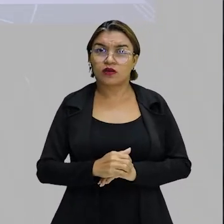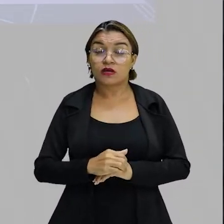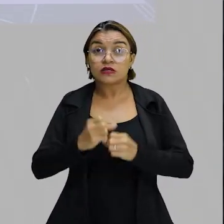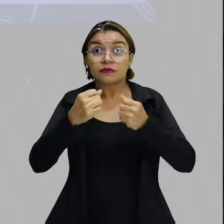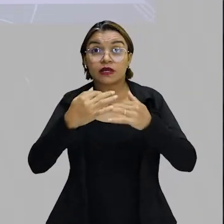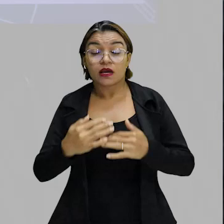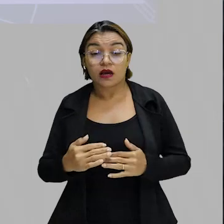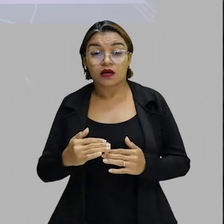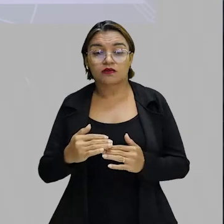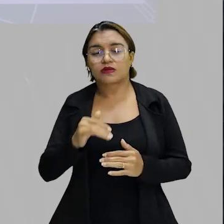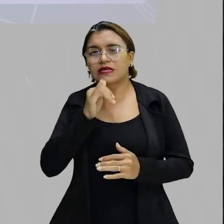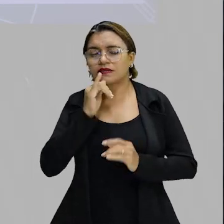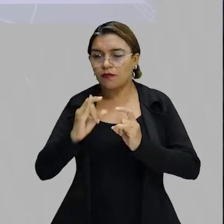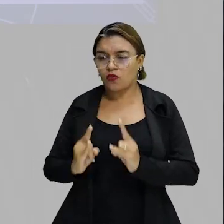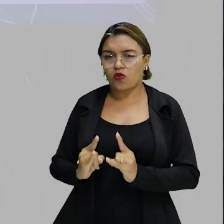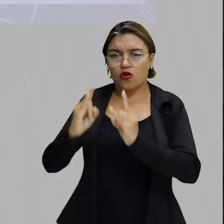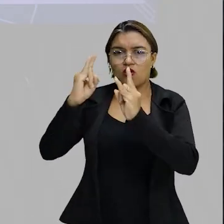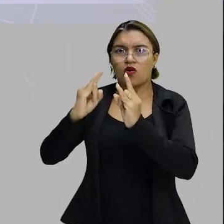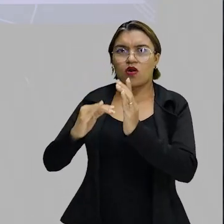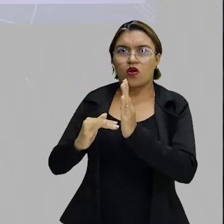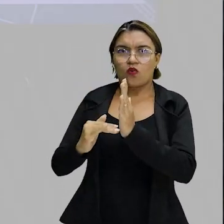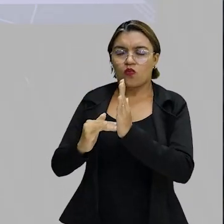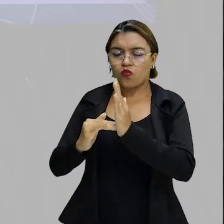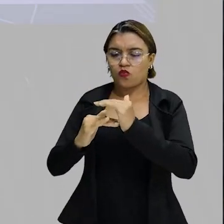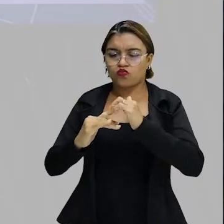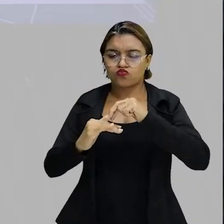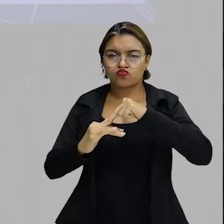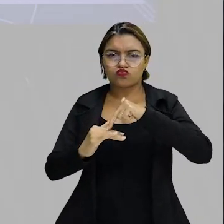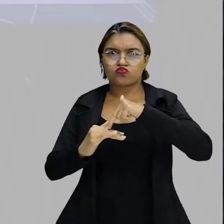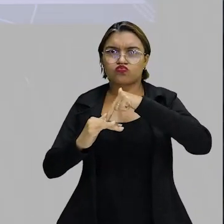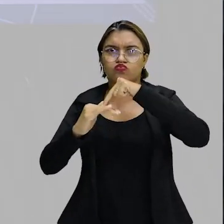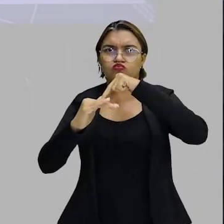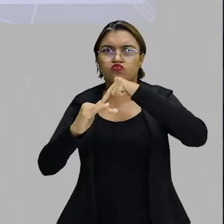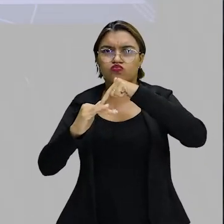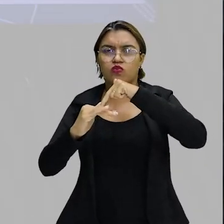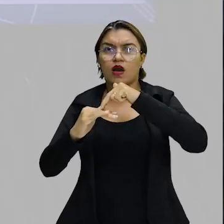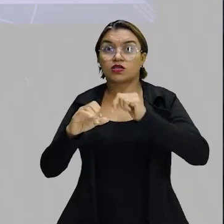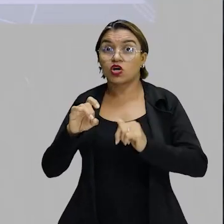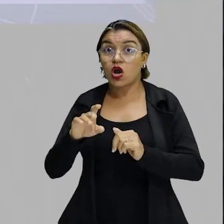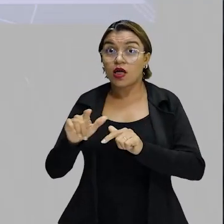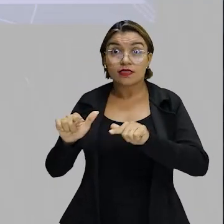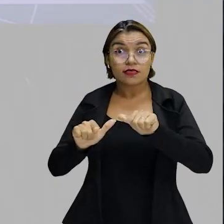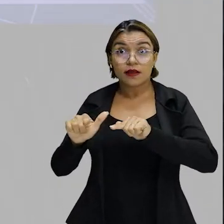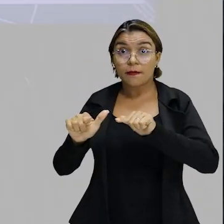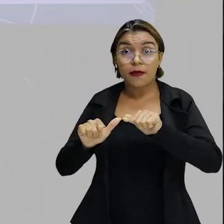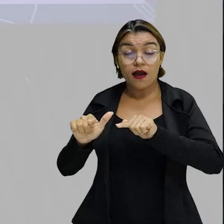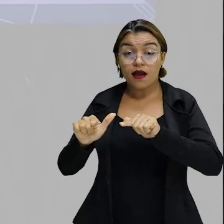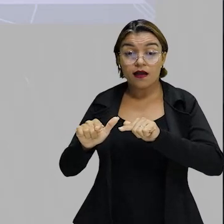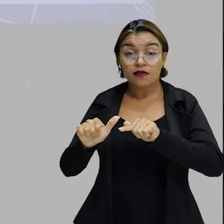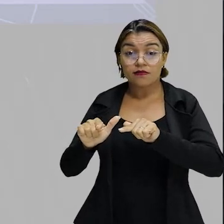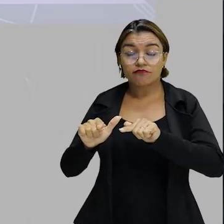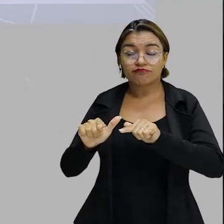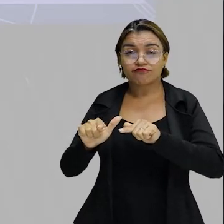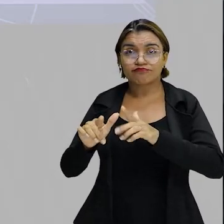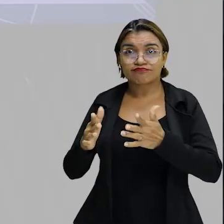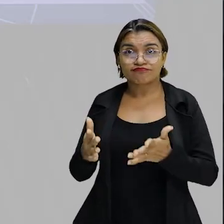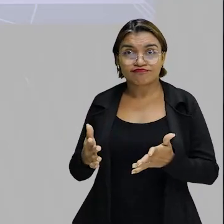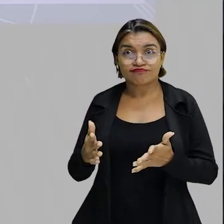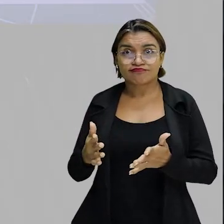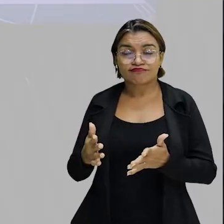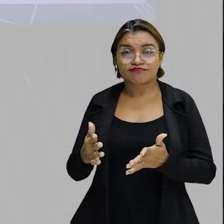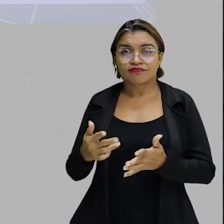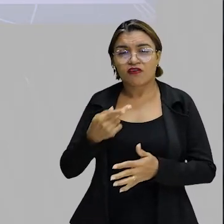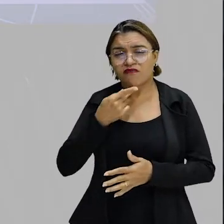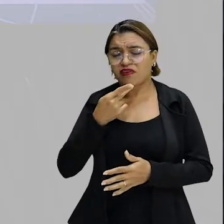uma situação de um prédio. Elevador de serviço é para quem trabalha. E eu não vou nem mais falar dessa história